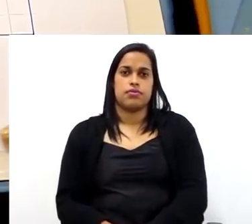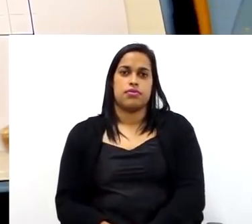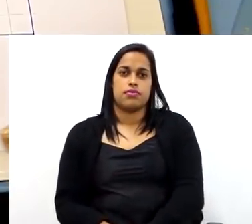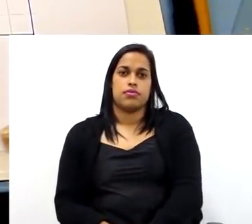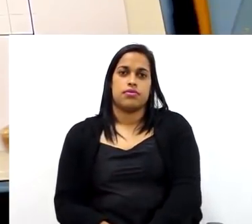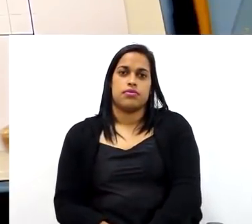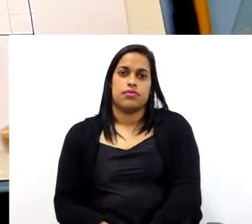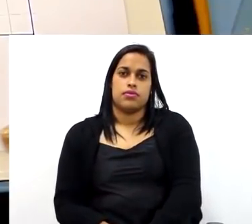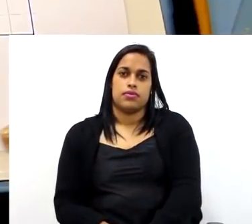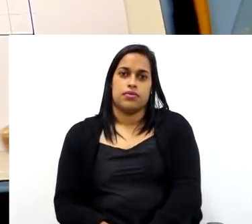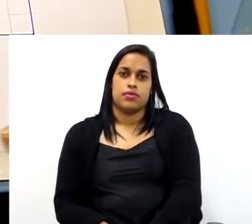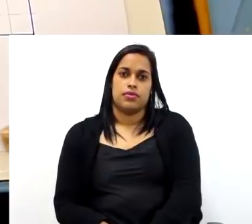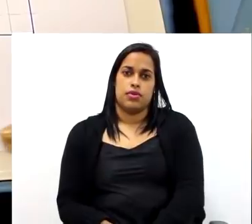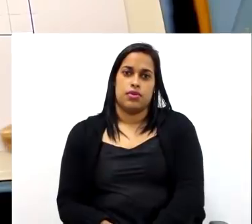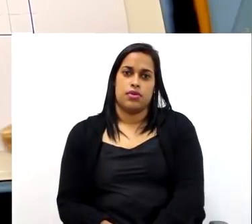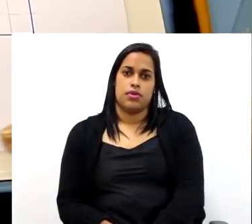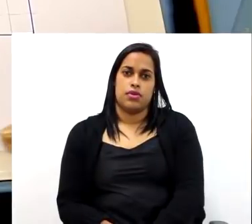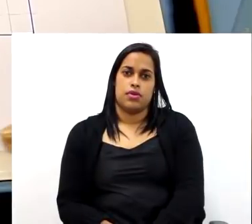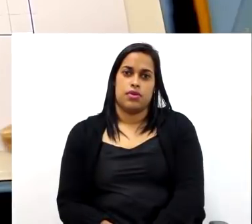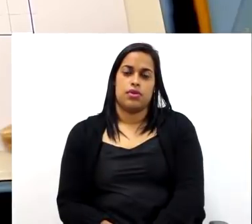reduzidas.